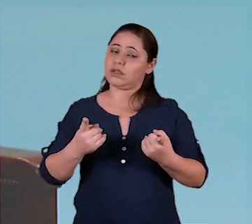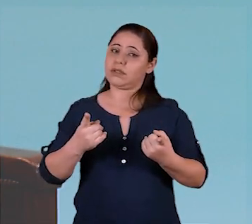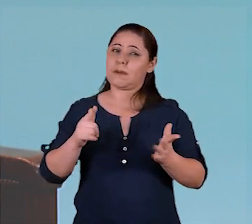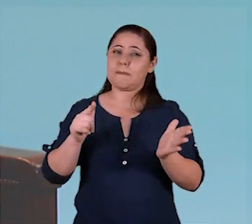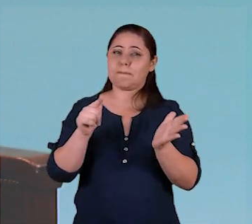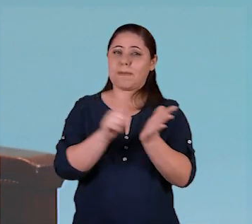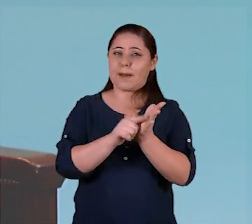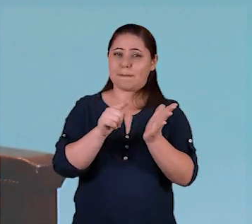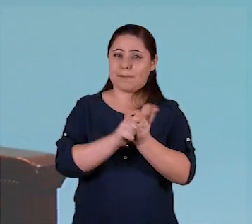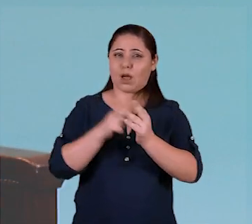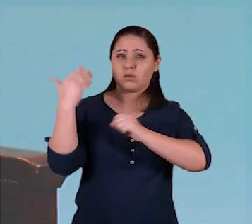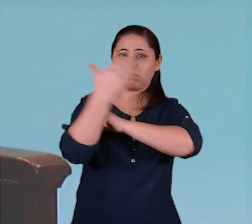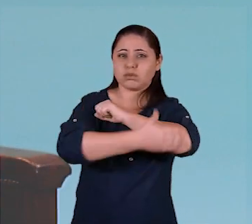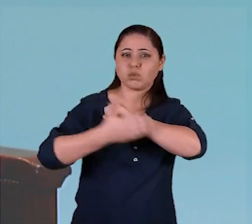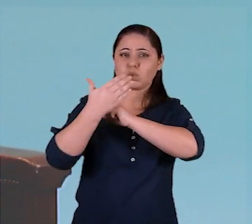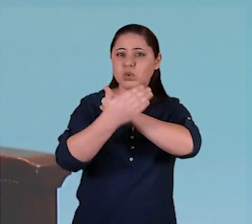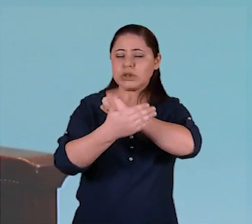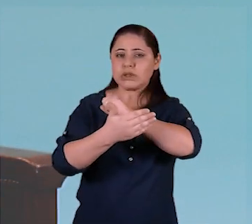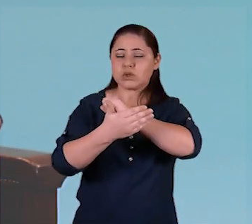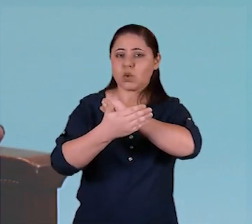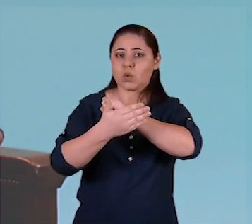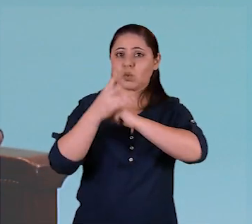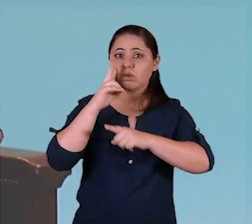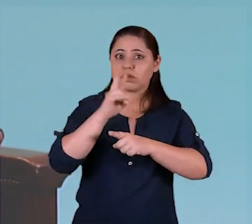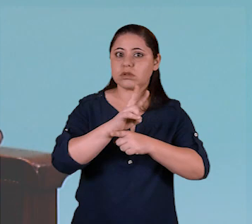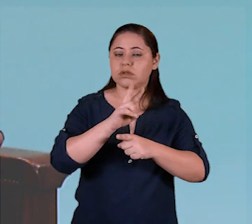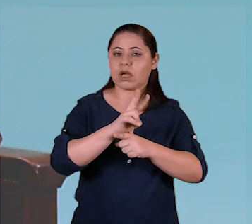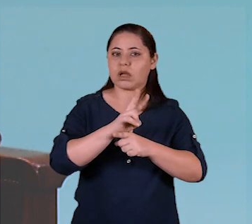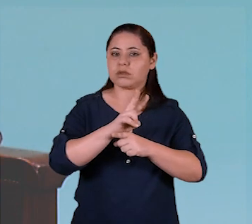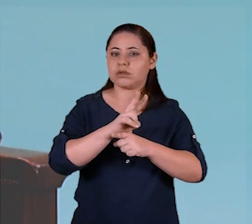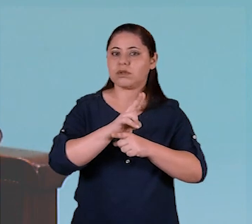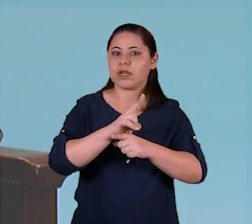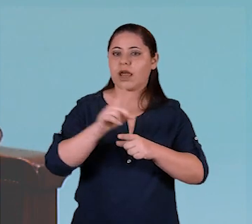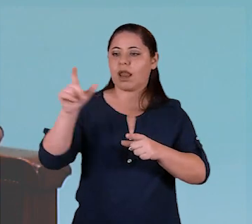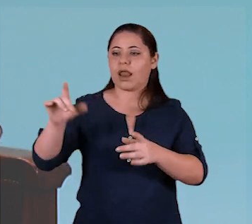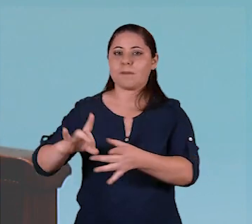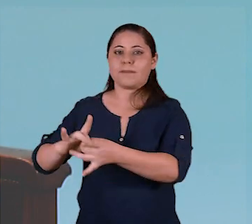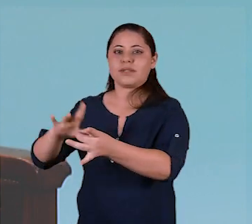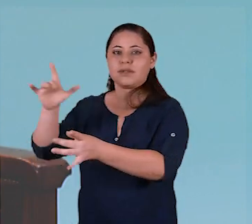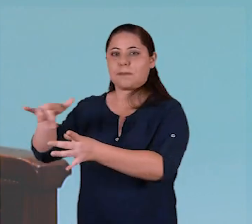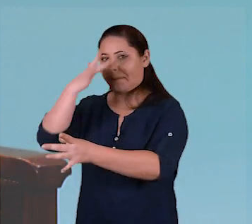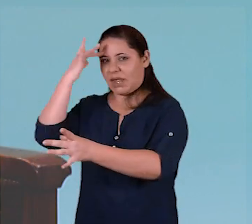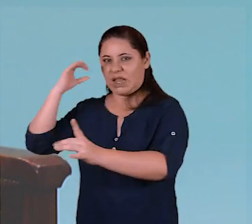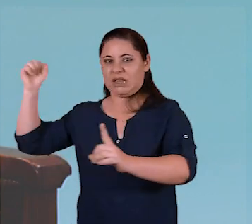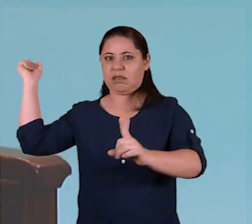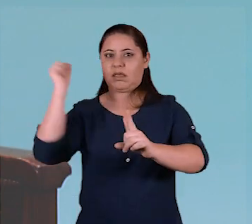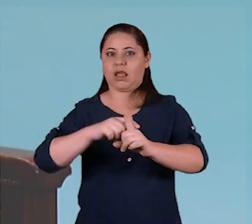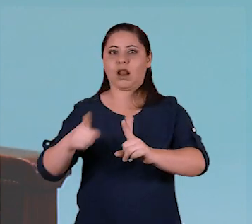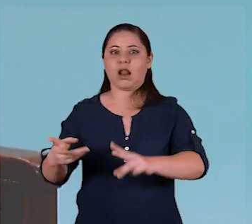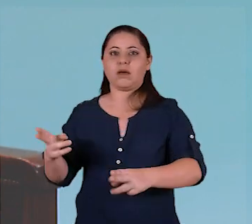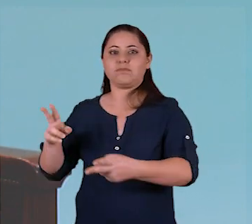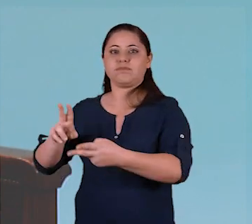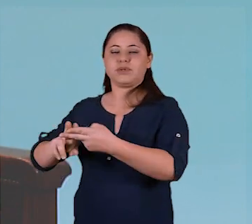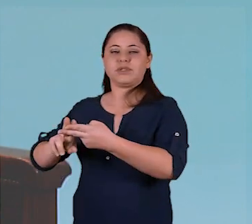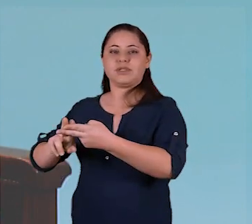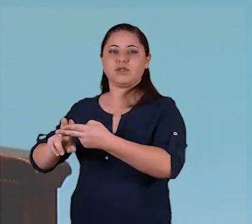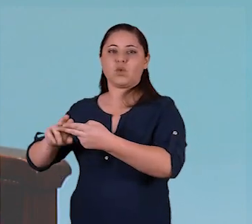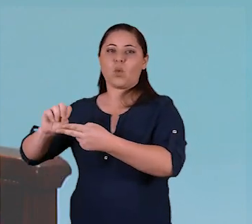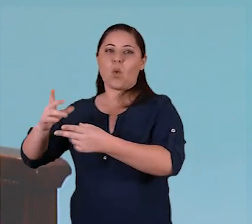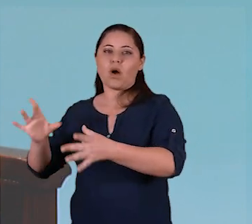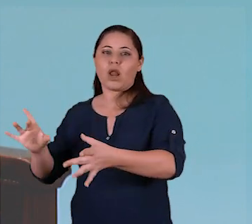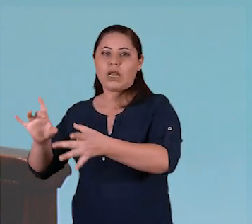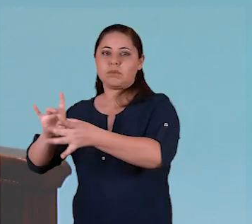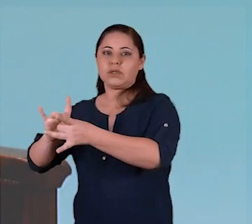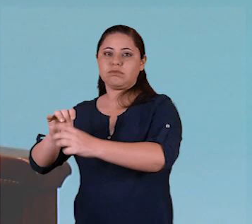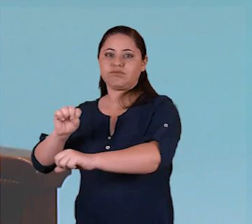medida protetiva é uma restrição, é um limite à restrição da liberdade do agressor. Né? Então, isso não pode dizer que não aconteceu nada. Você tem